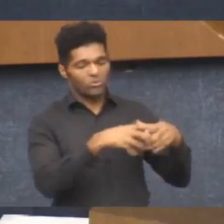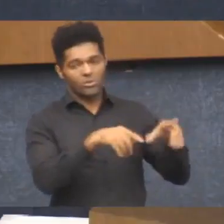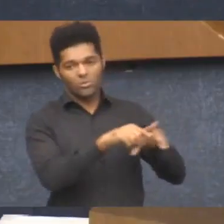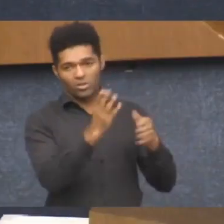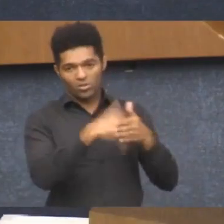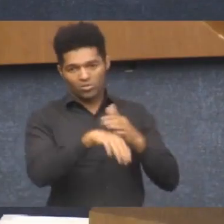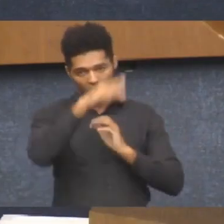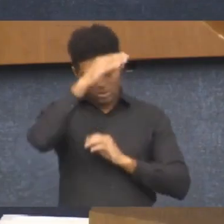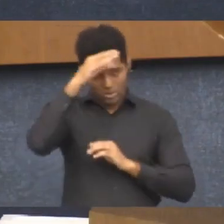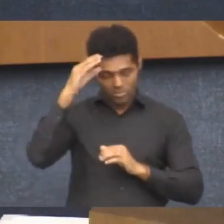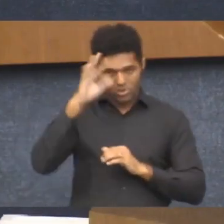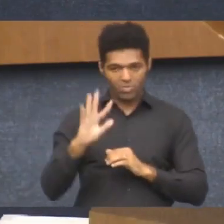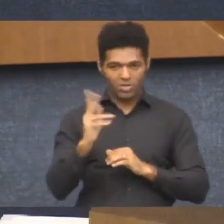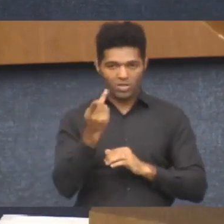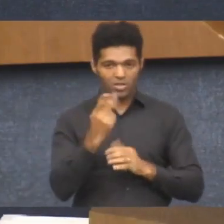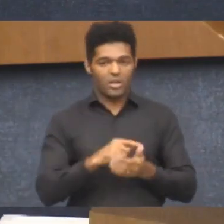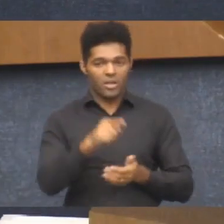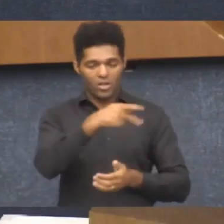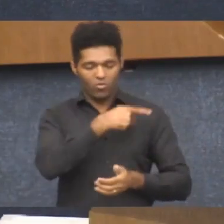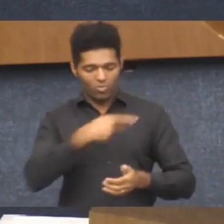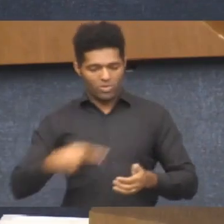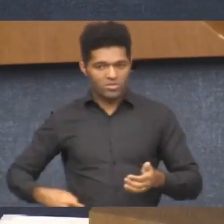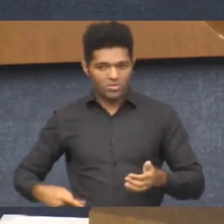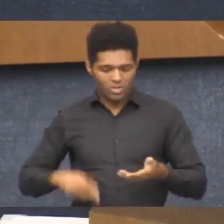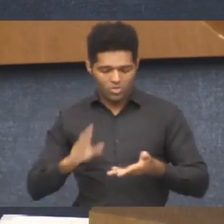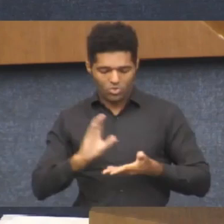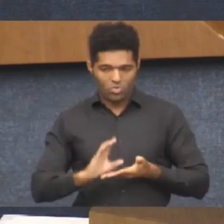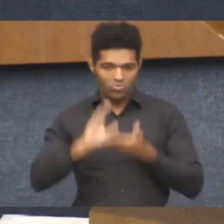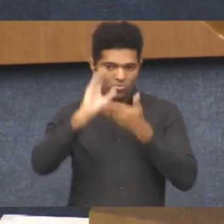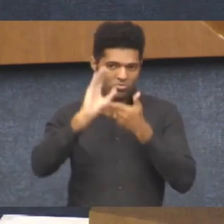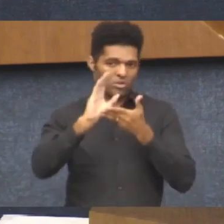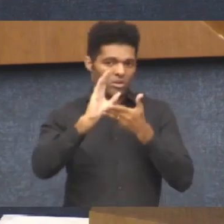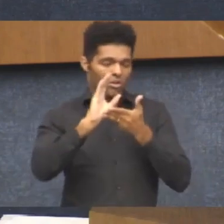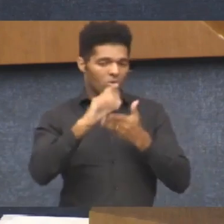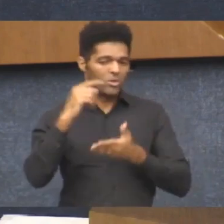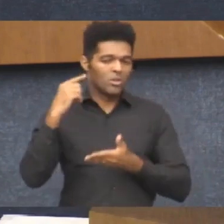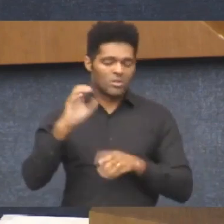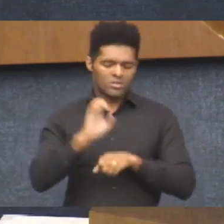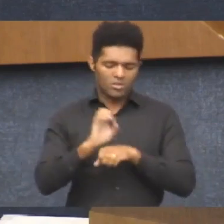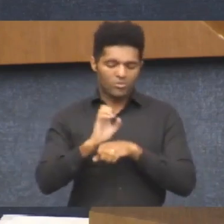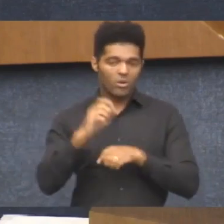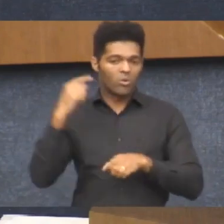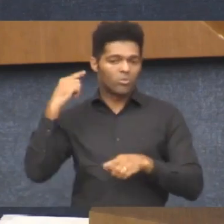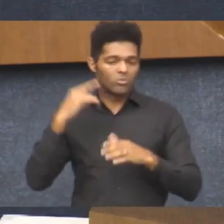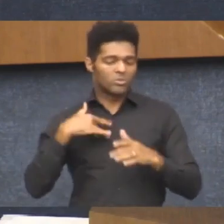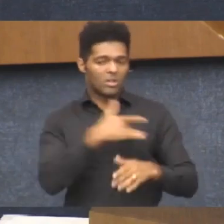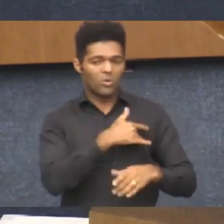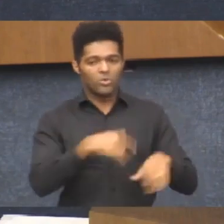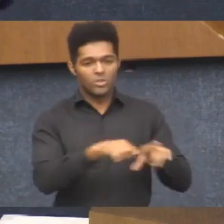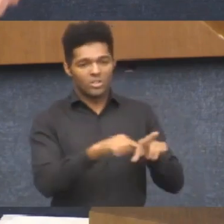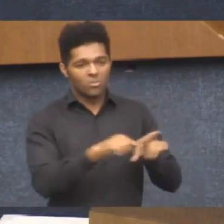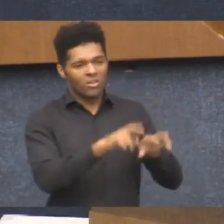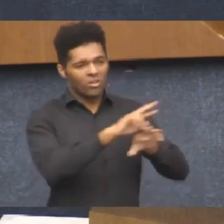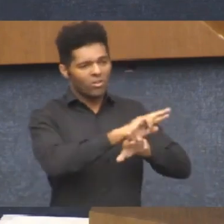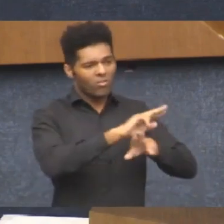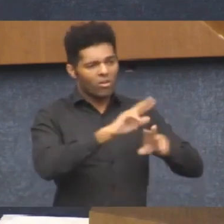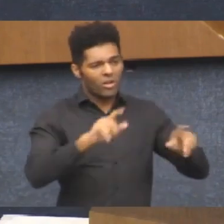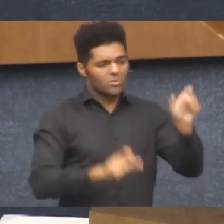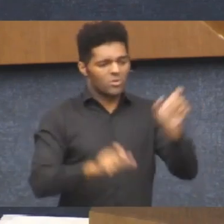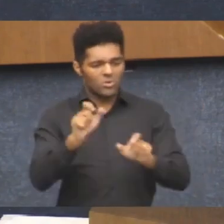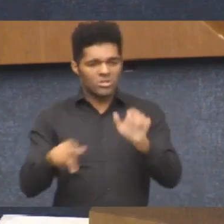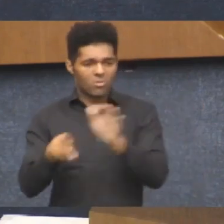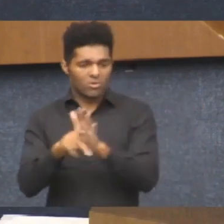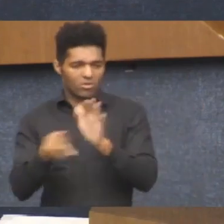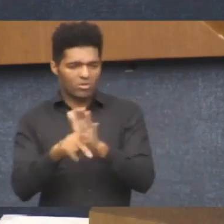foi presidente do Conselho Municipal, do Conselho Estadual de Saúde, e também muitas queridas e queridos companheiros que são de movimentos sociais e também defendem os